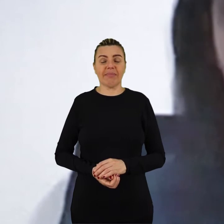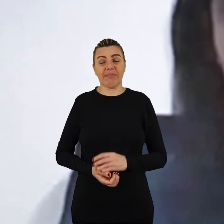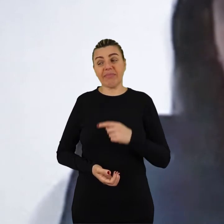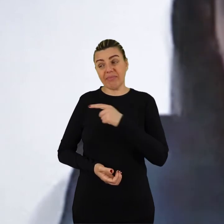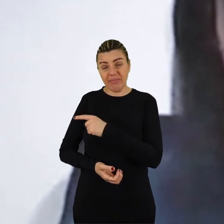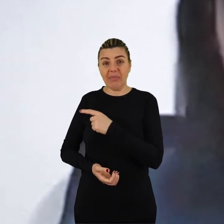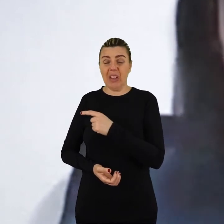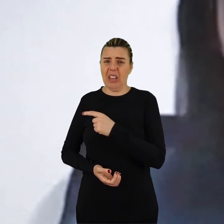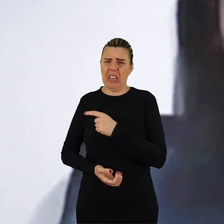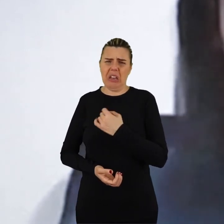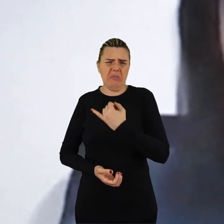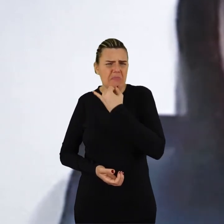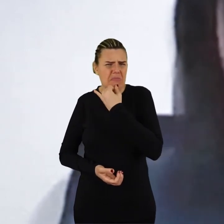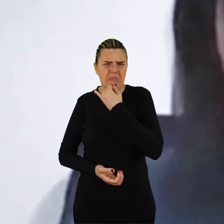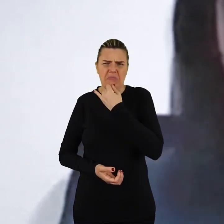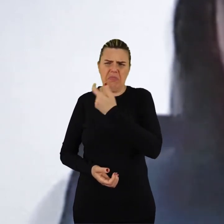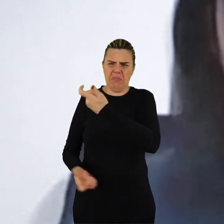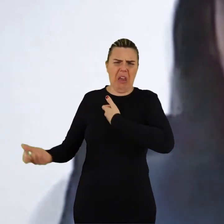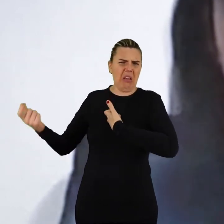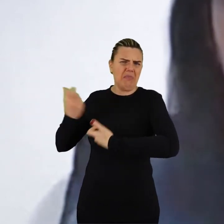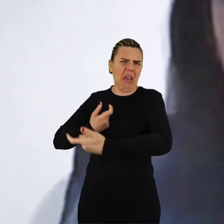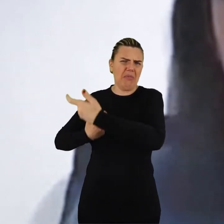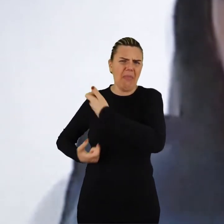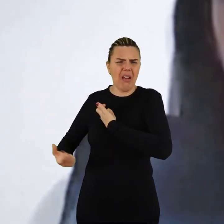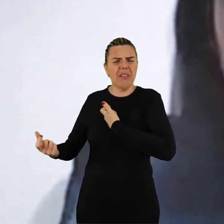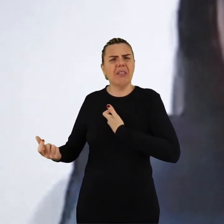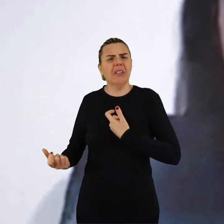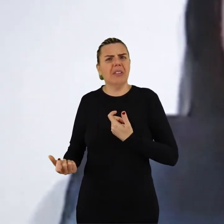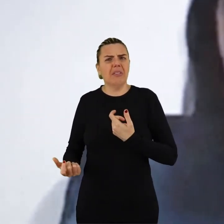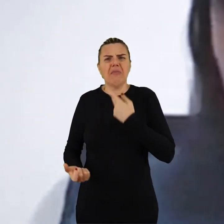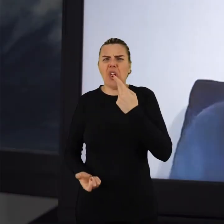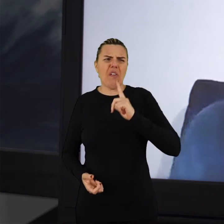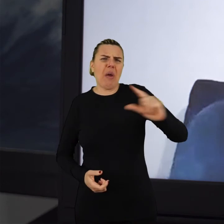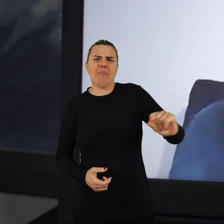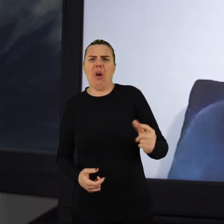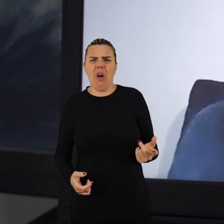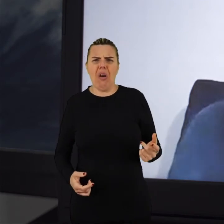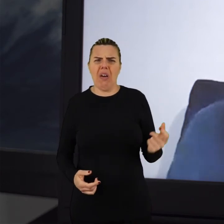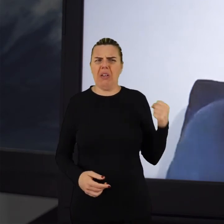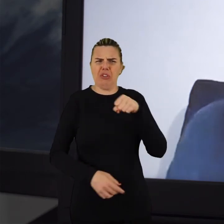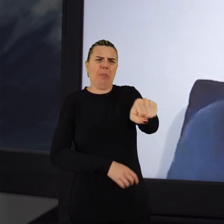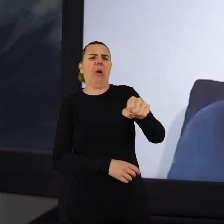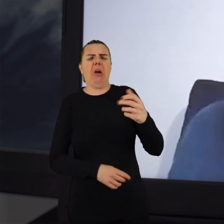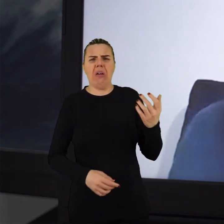ficou muito chateado, me xingou e disse para eu ir embora, bateu a